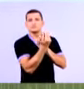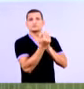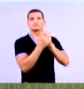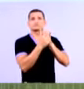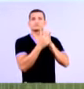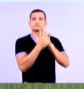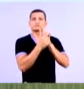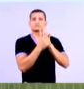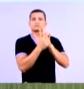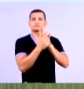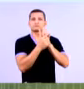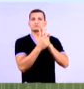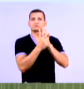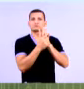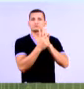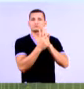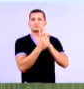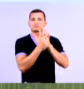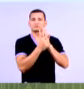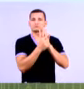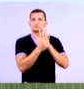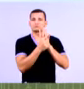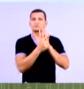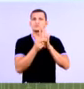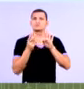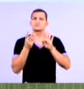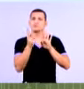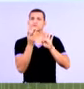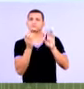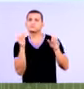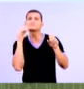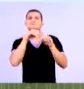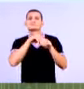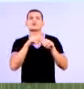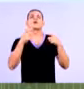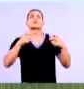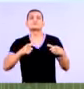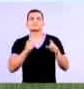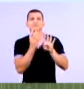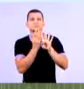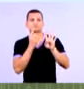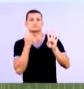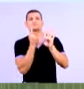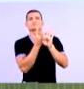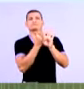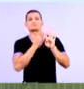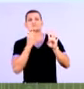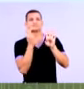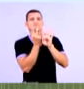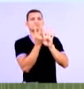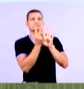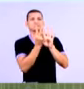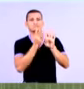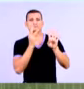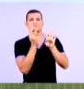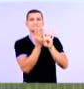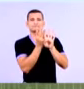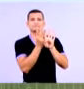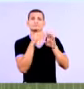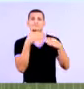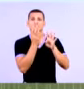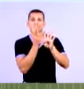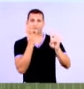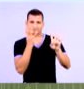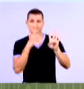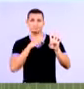da onde? Do início da fila. E sempre que eu vou inserir aonde? No final da fila. Então, na fila, eu tenho